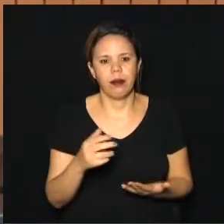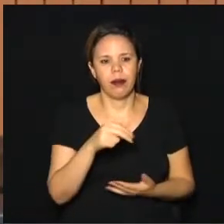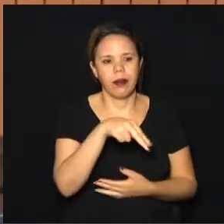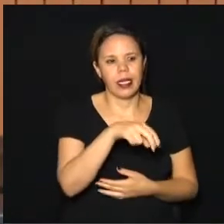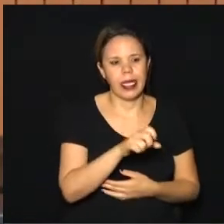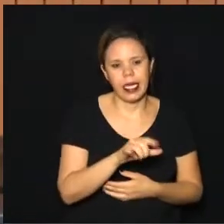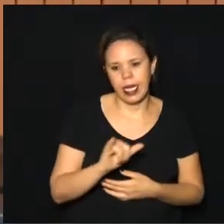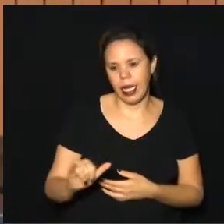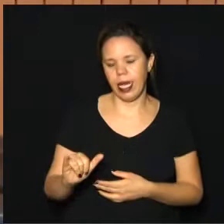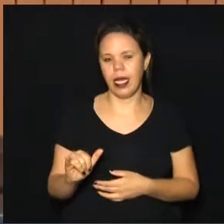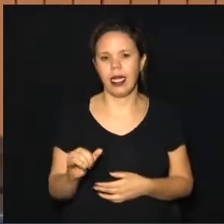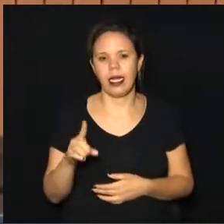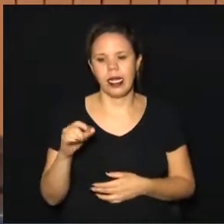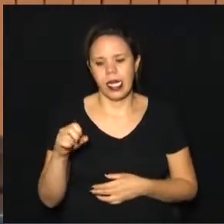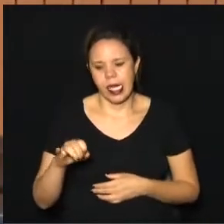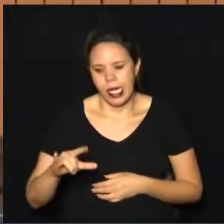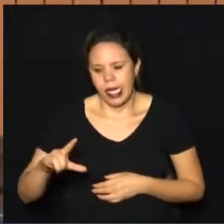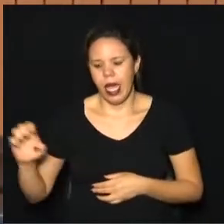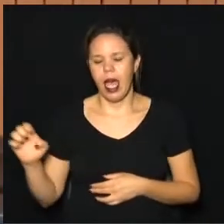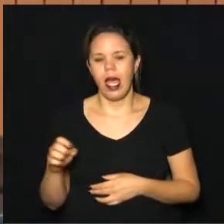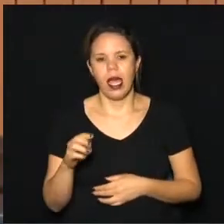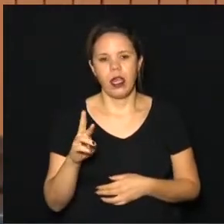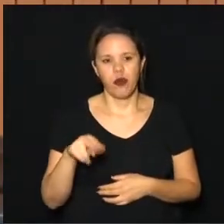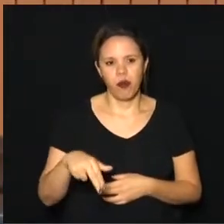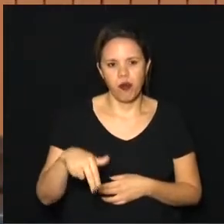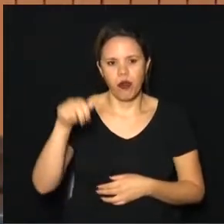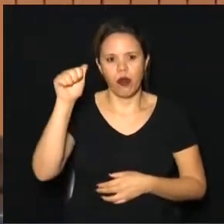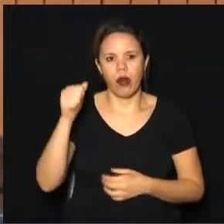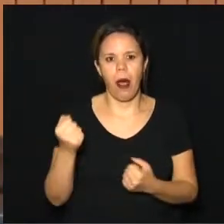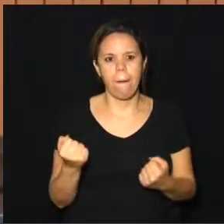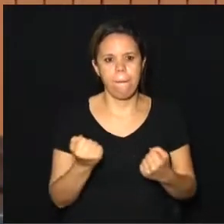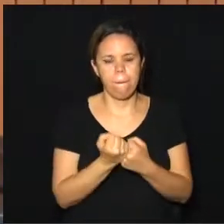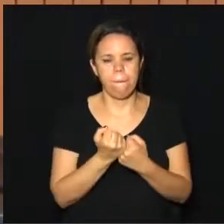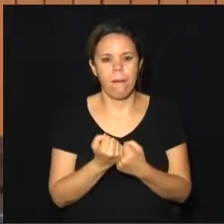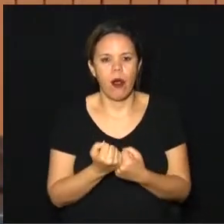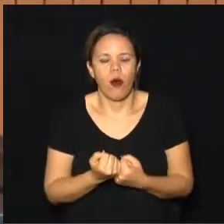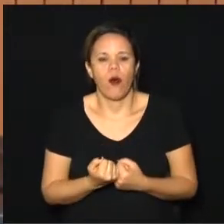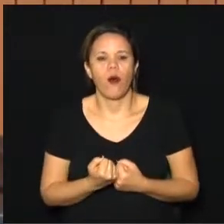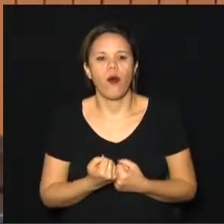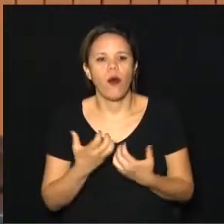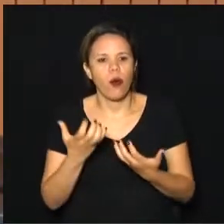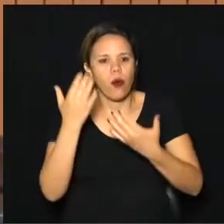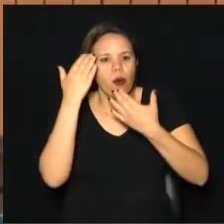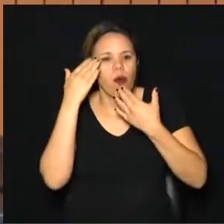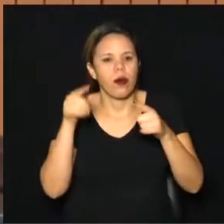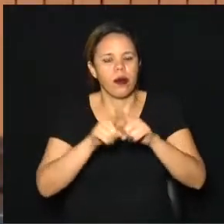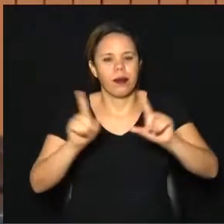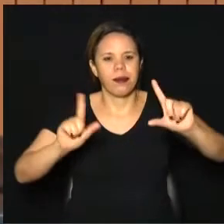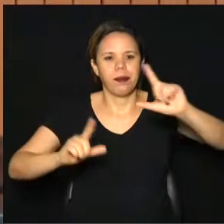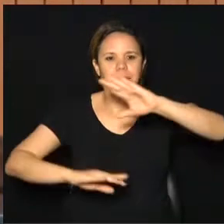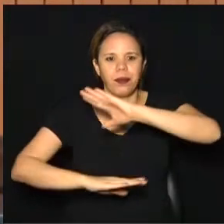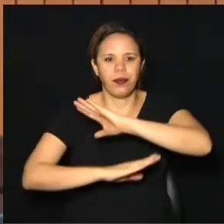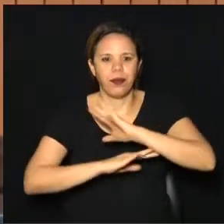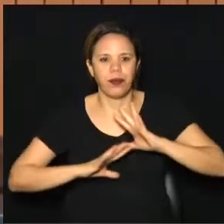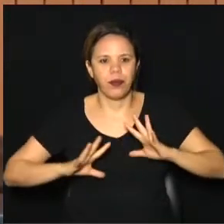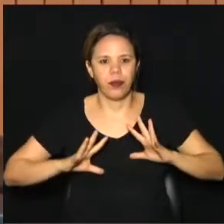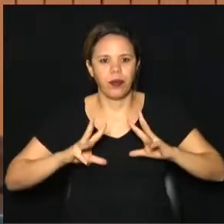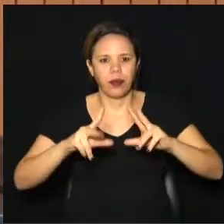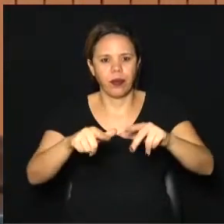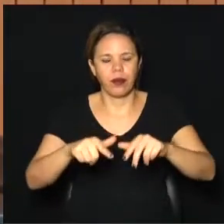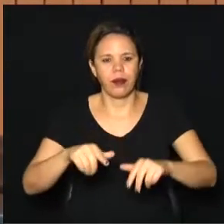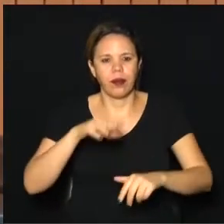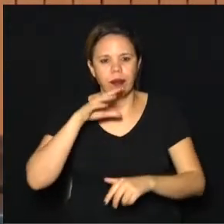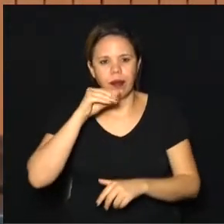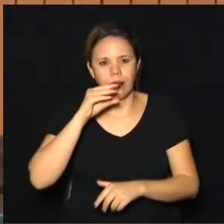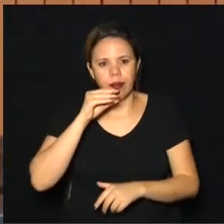Daniele, da Bruna e da Tamires, por todo o apoio, todo o suporte. Queria agradecer a TV Câmara, a todos os funcionários aqui